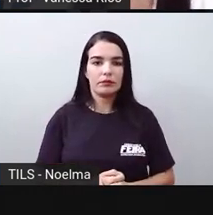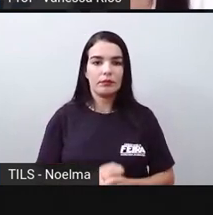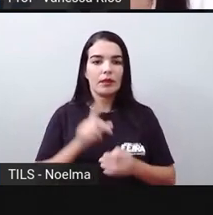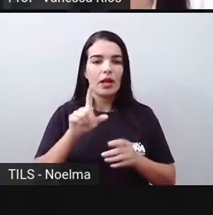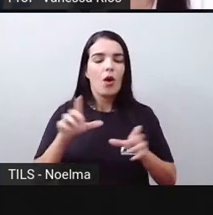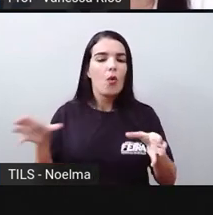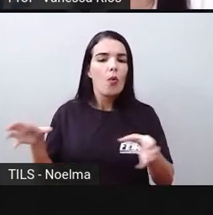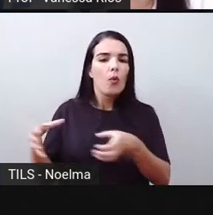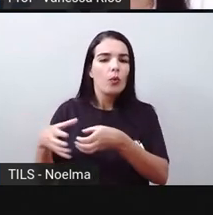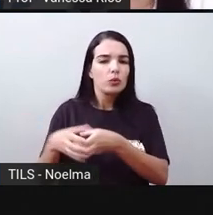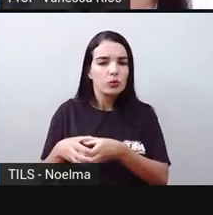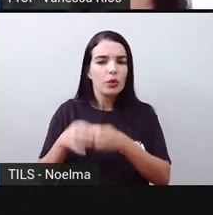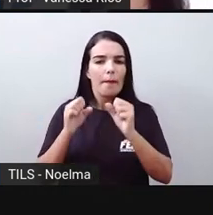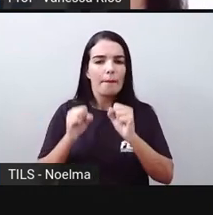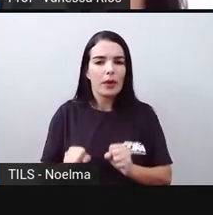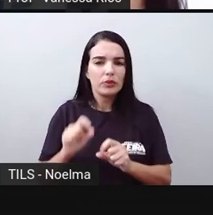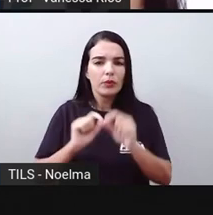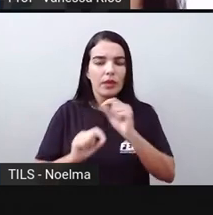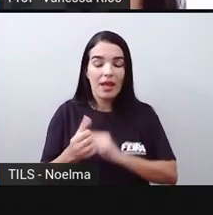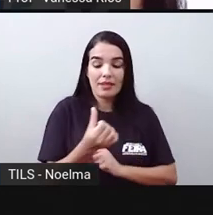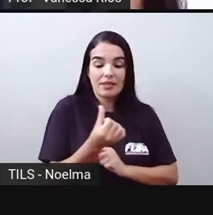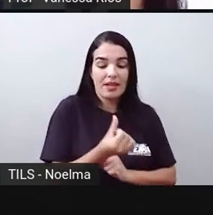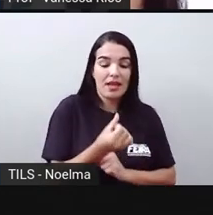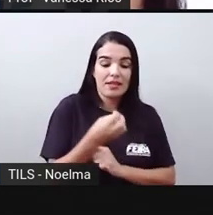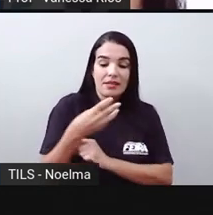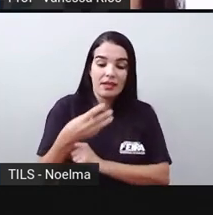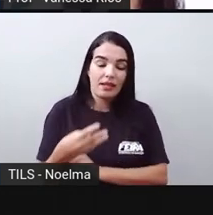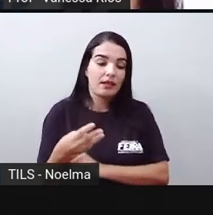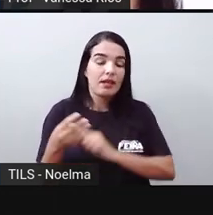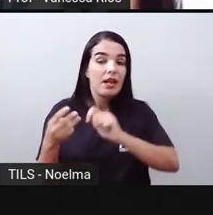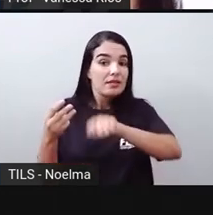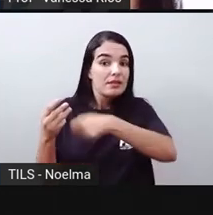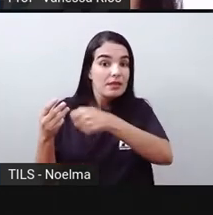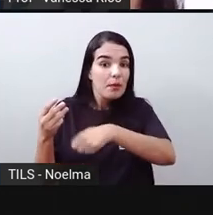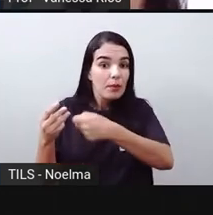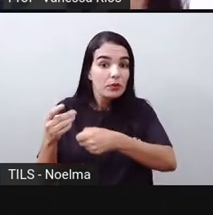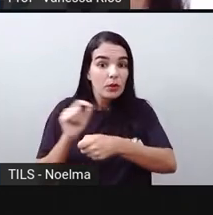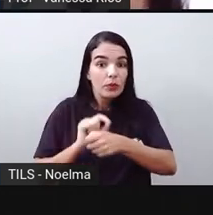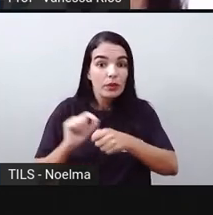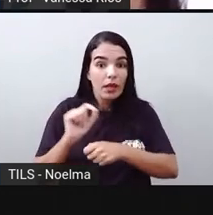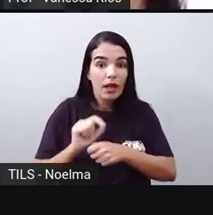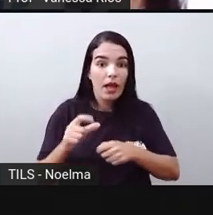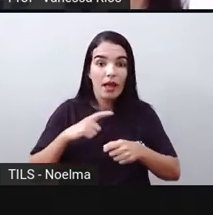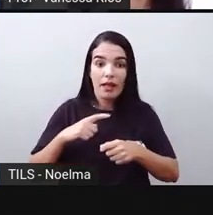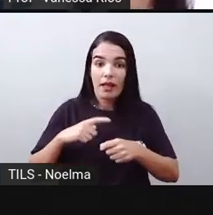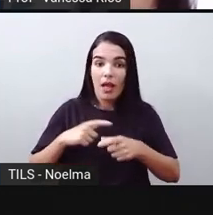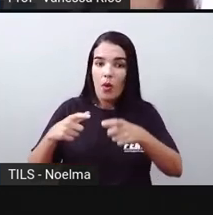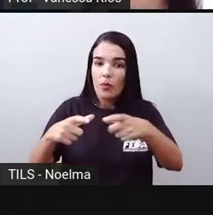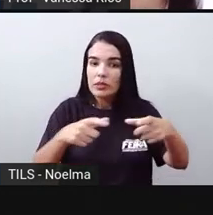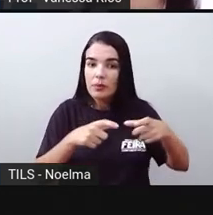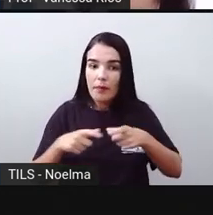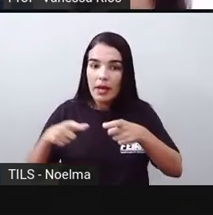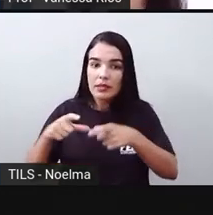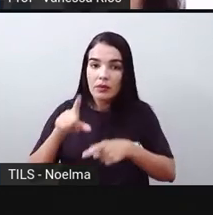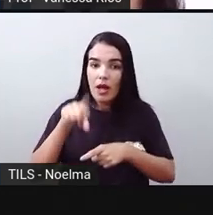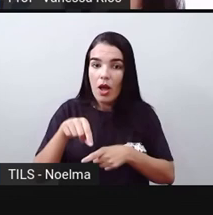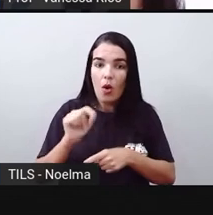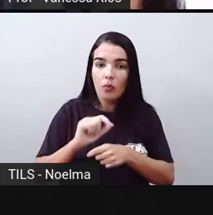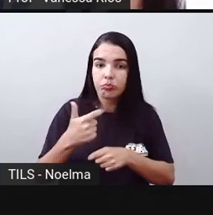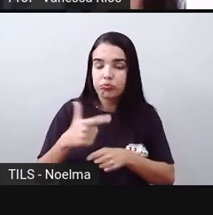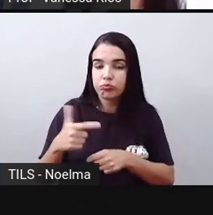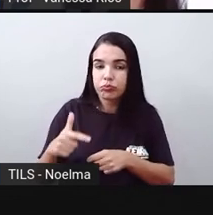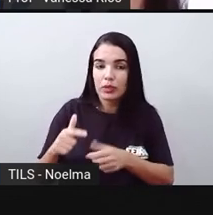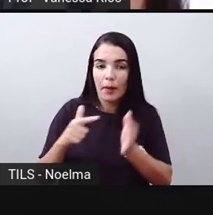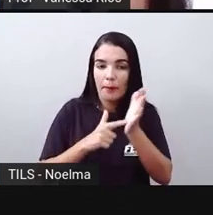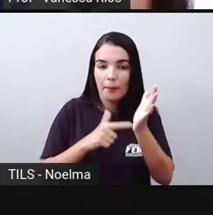E esse conjunto possibilita a formação, então, de 63 símbolos No entanto, o espaço que não é ocupado